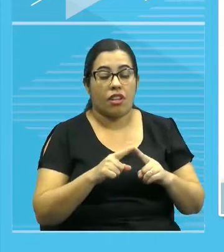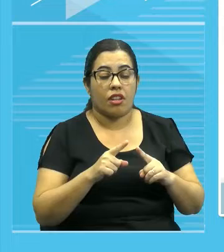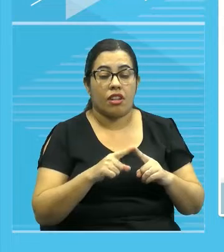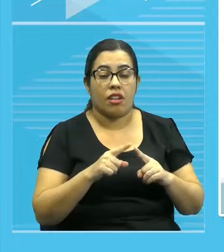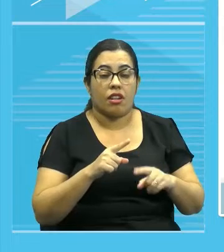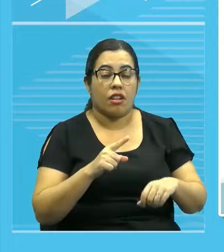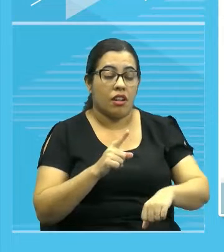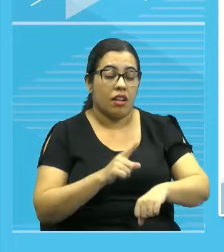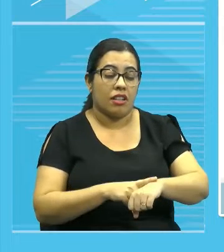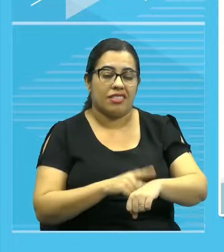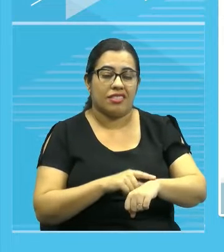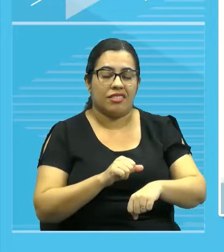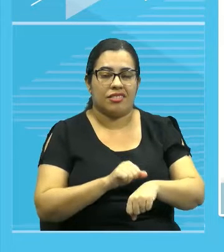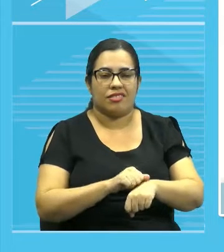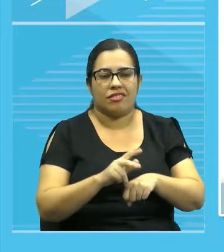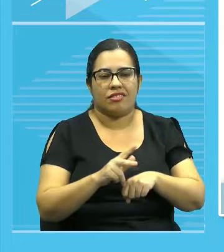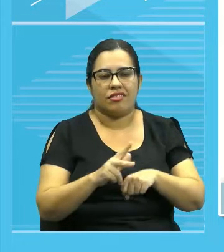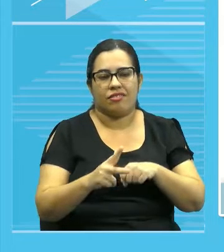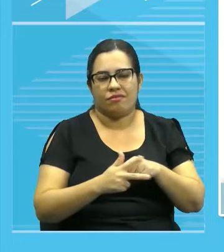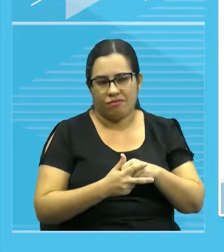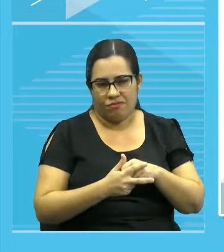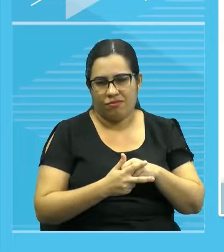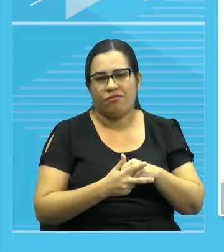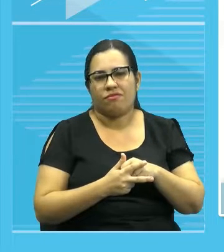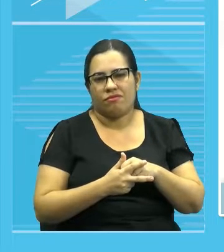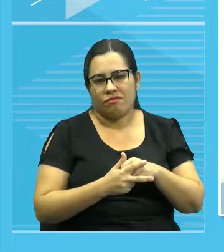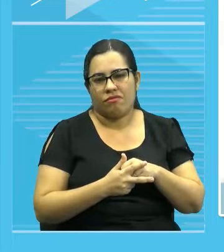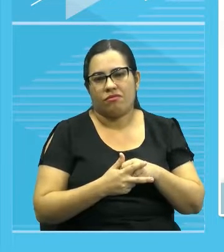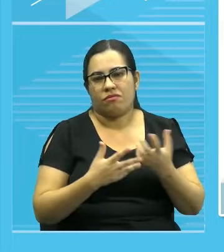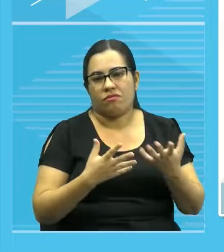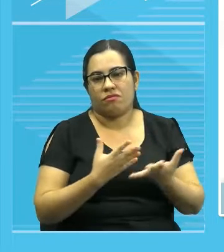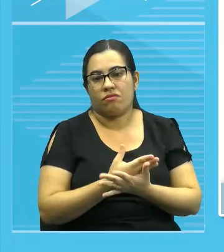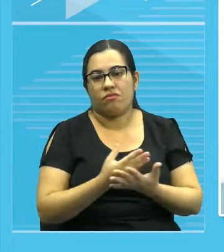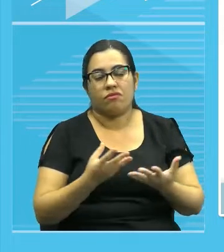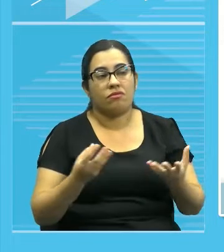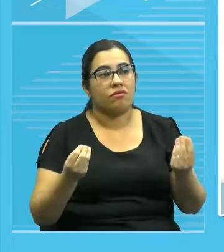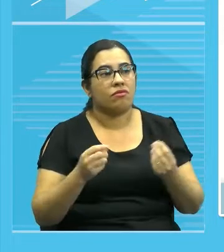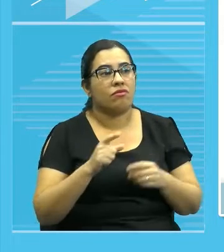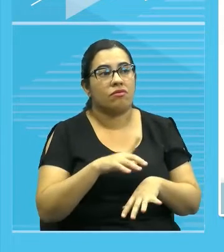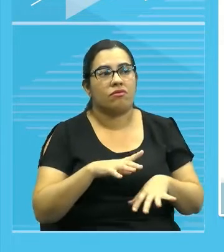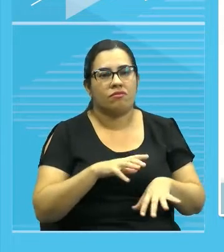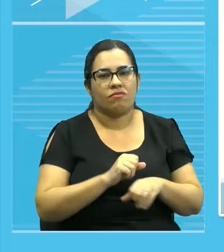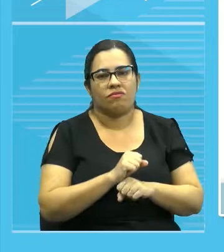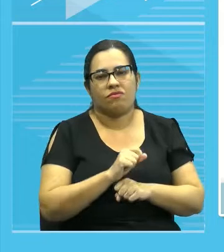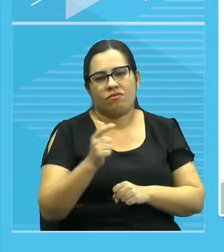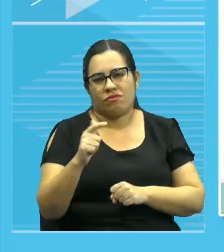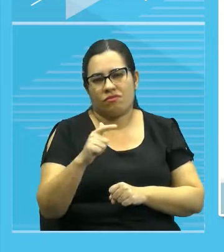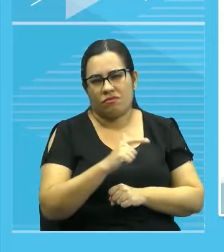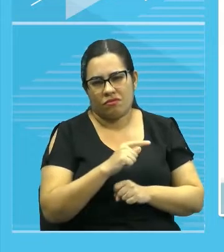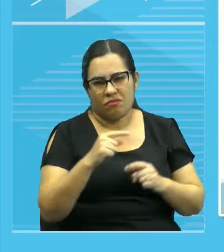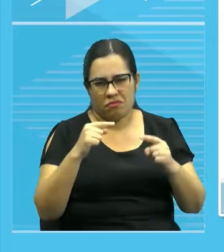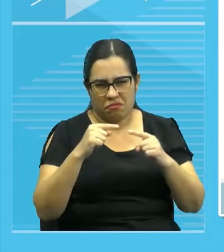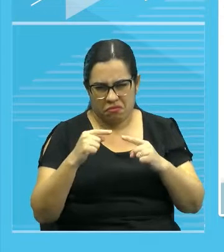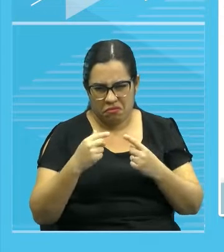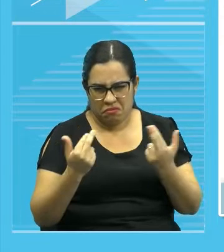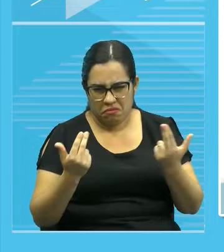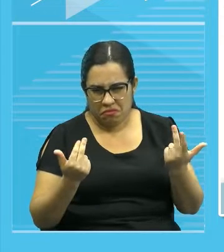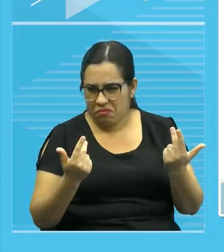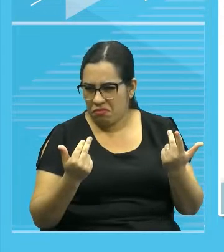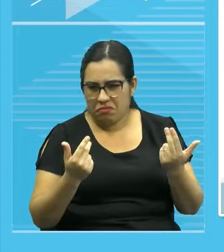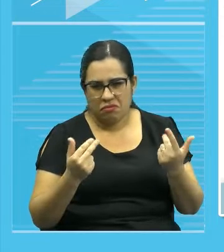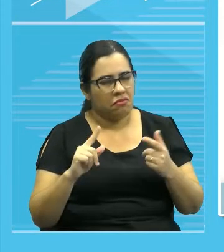informar o leitor que os indígenas da América ainda não foram conquistados a charge remete a isso